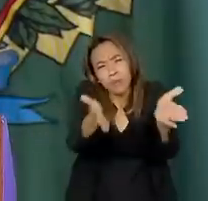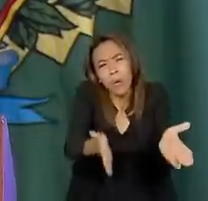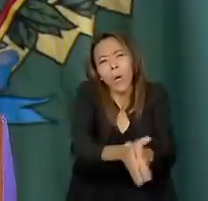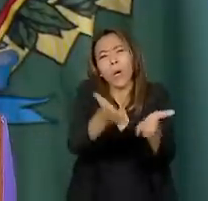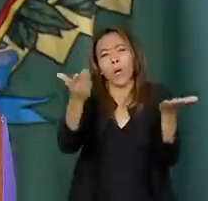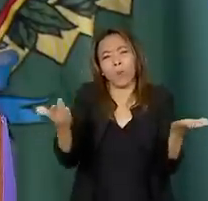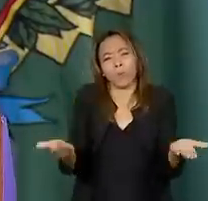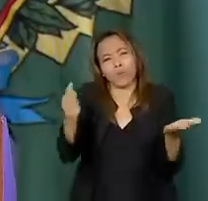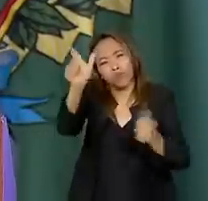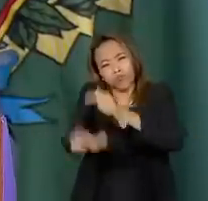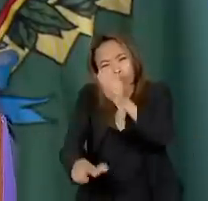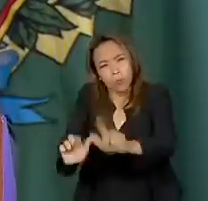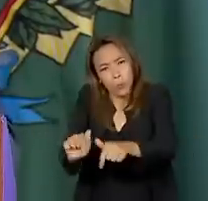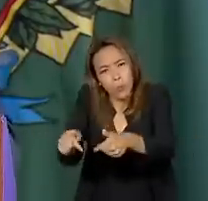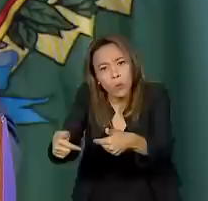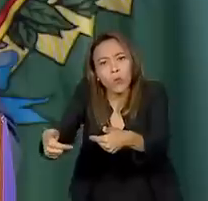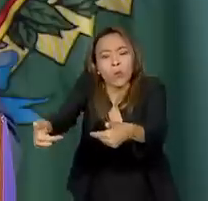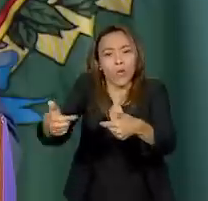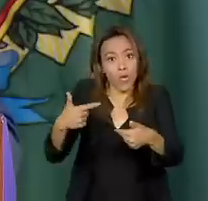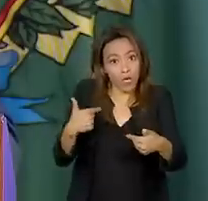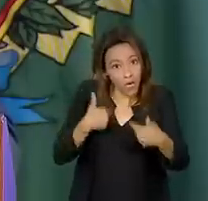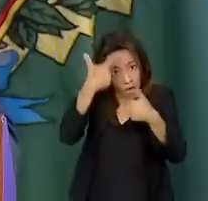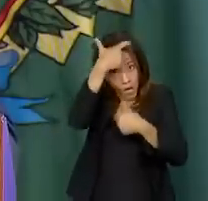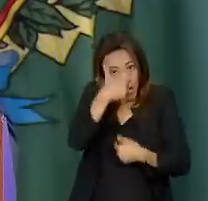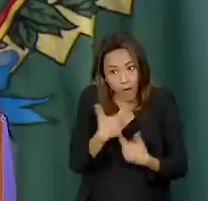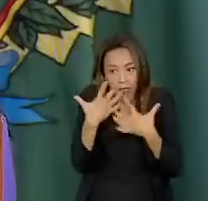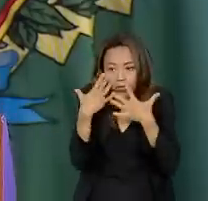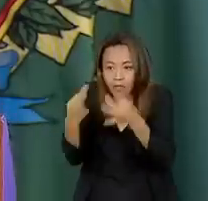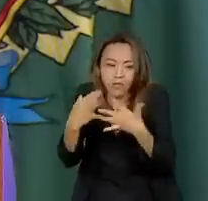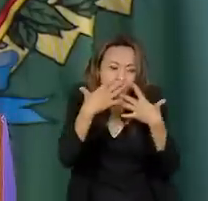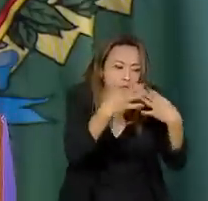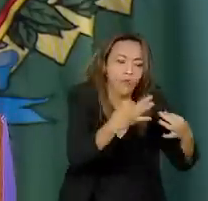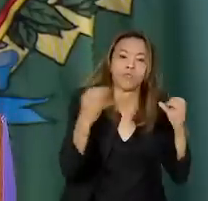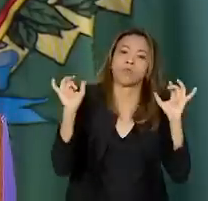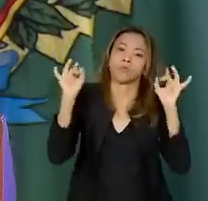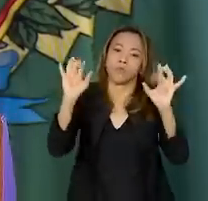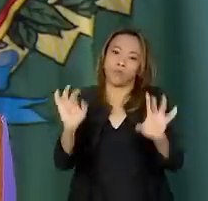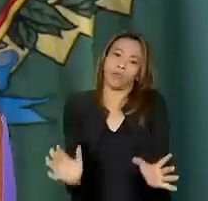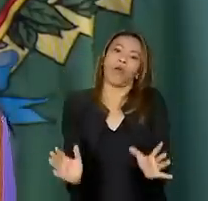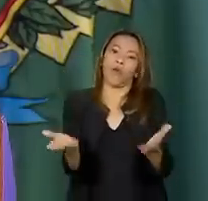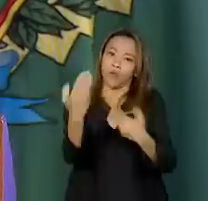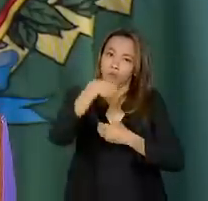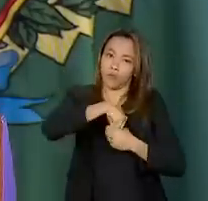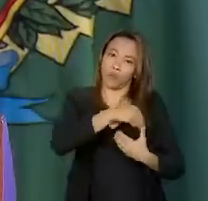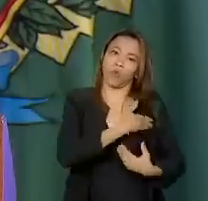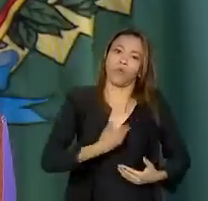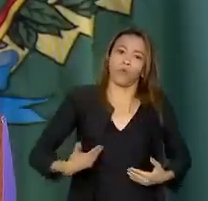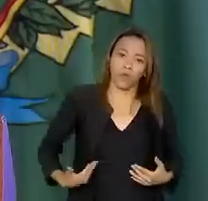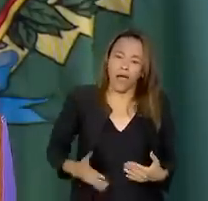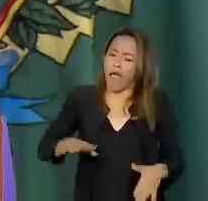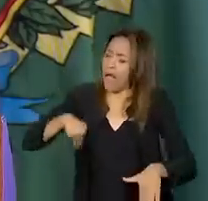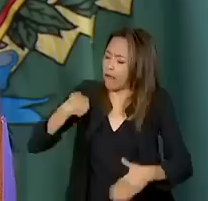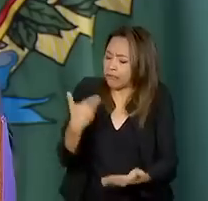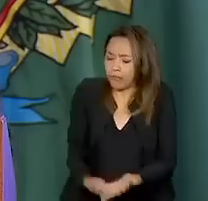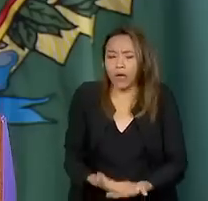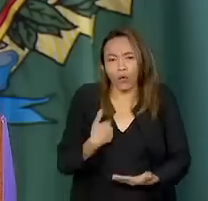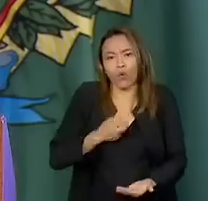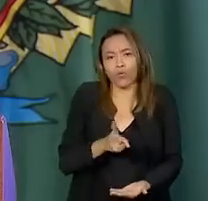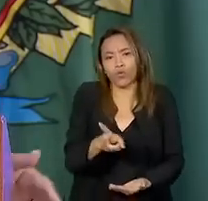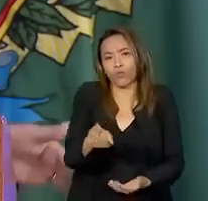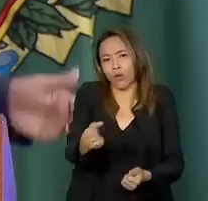pobres que vão ter uma atenção especial desse governo até enquanto esse governo